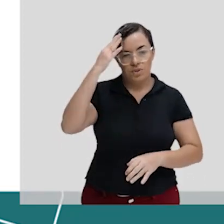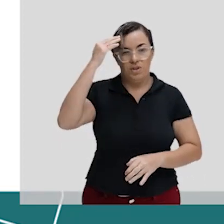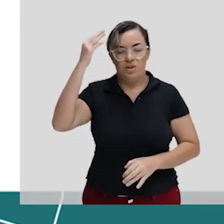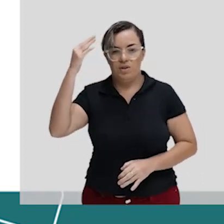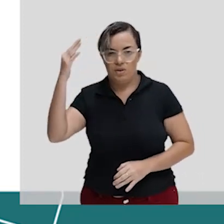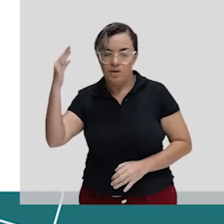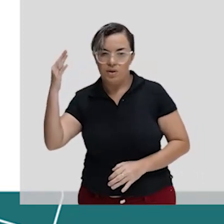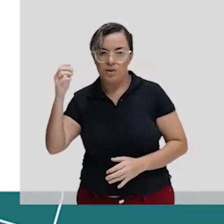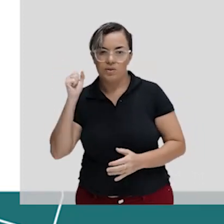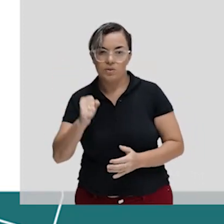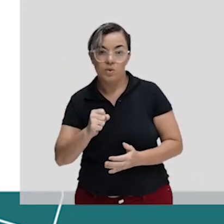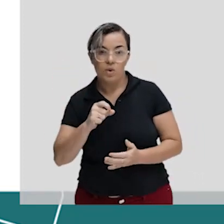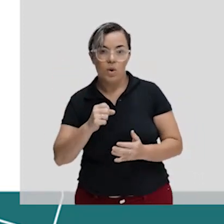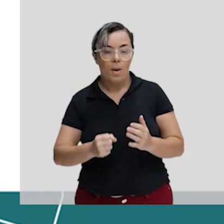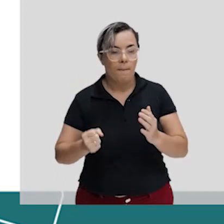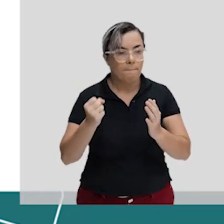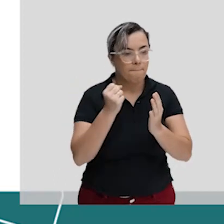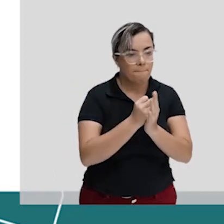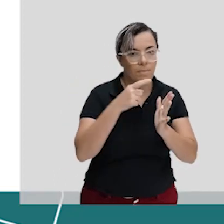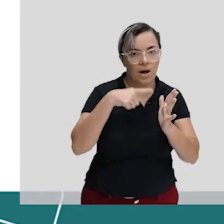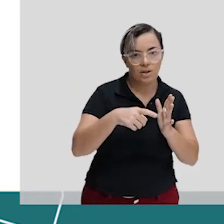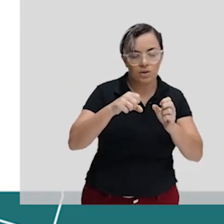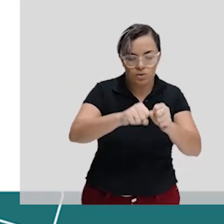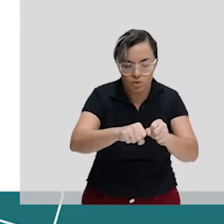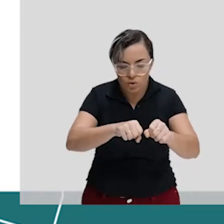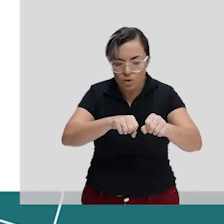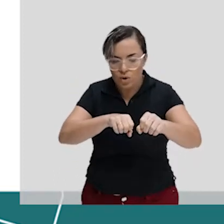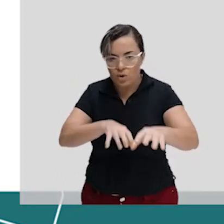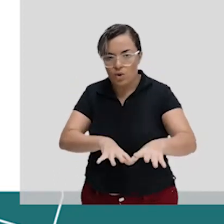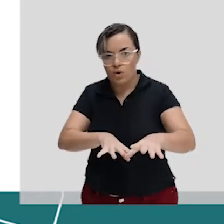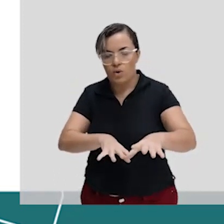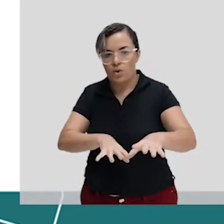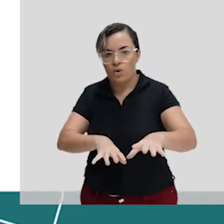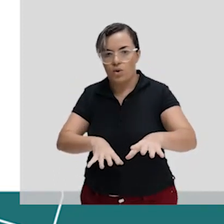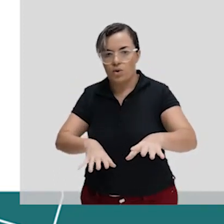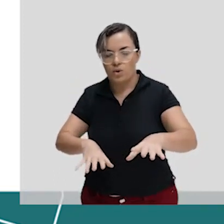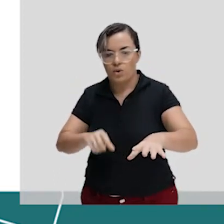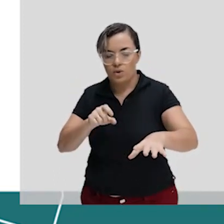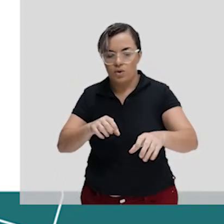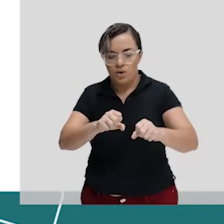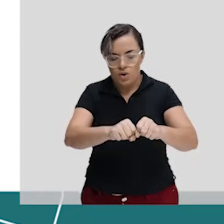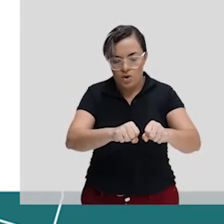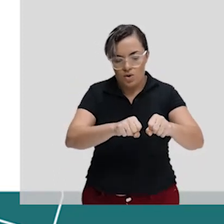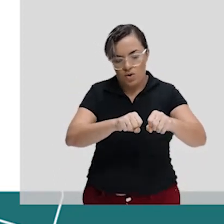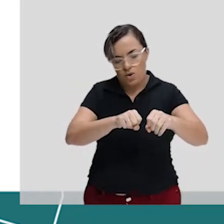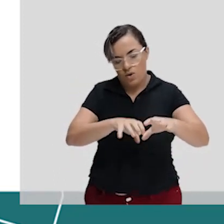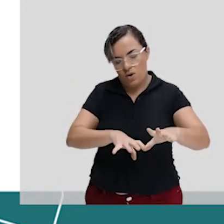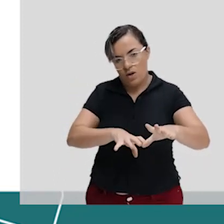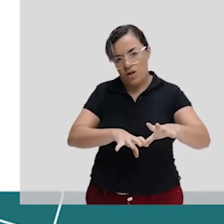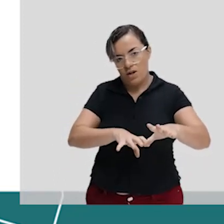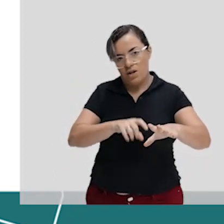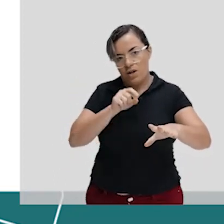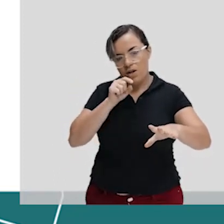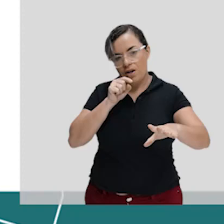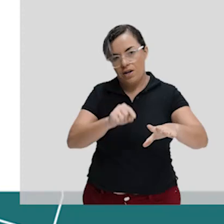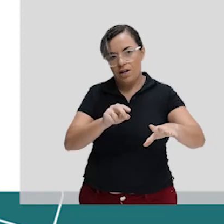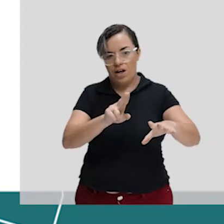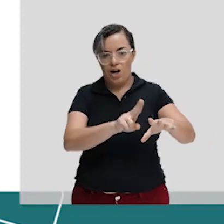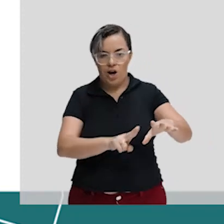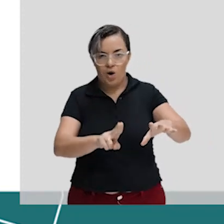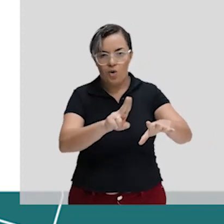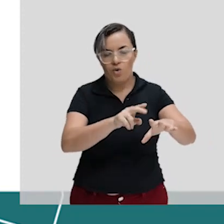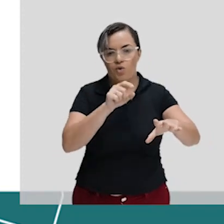pacto colonial. A colônia como instrumento de riqueza da metrópole.